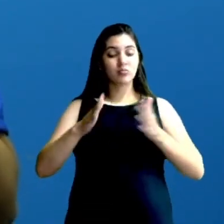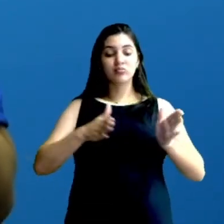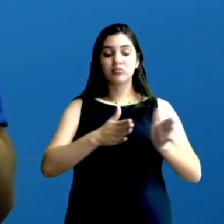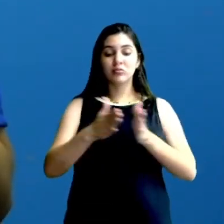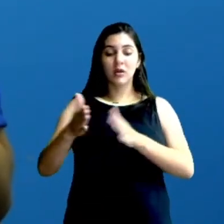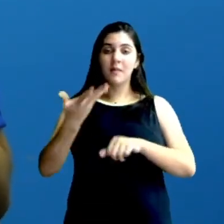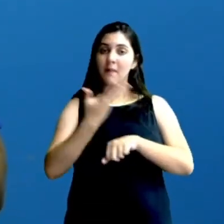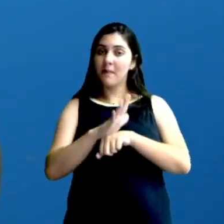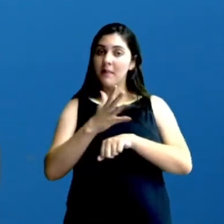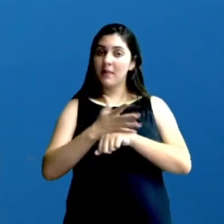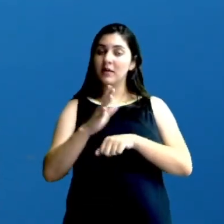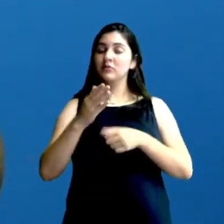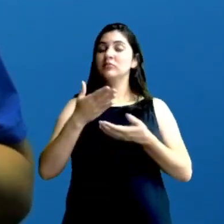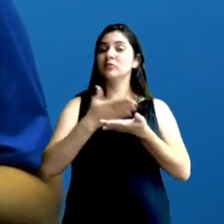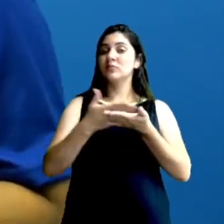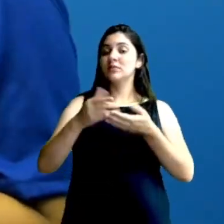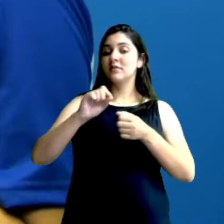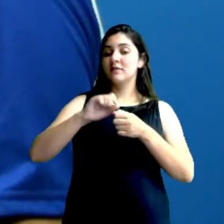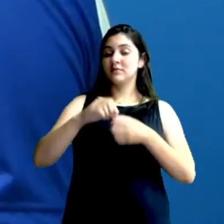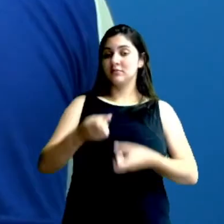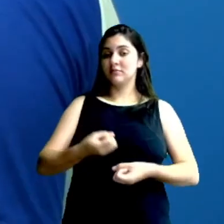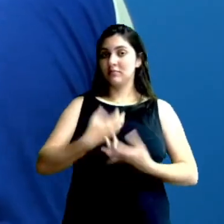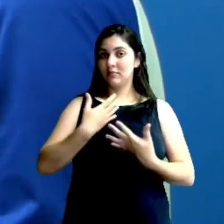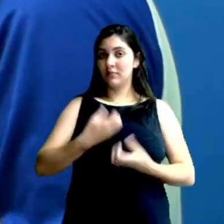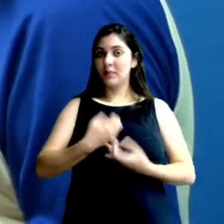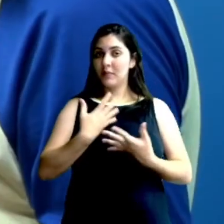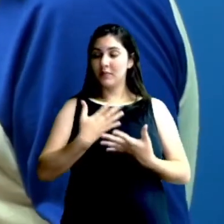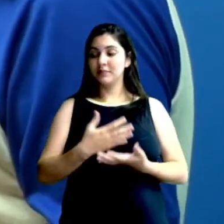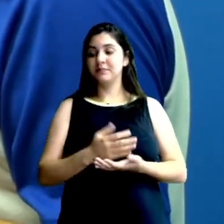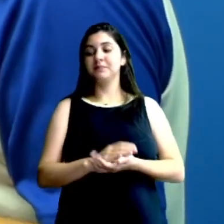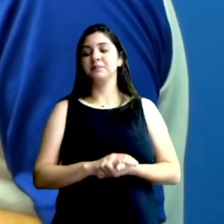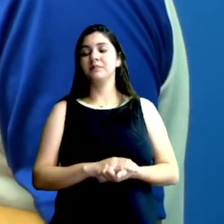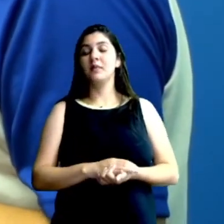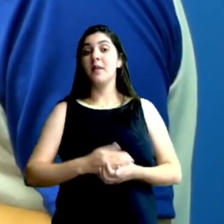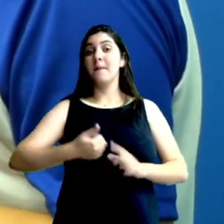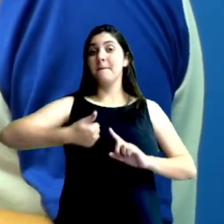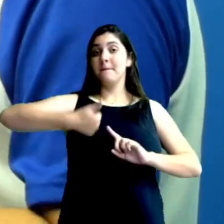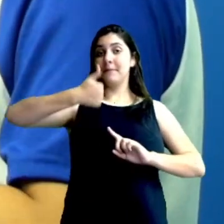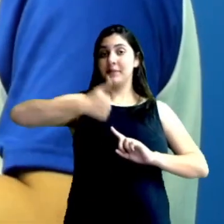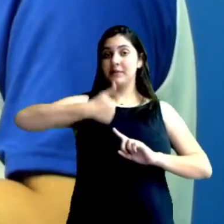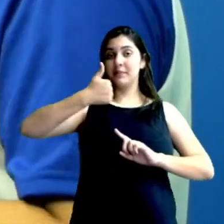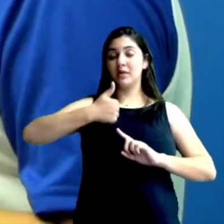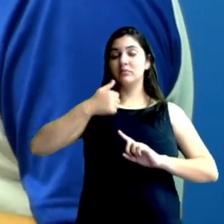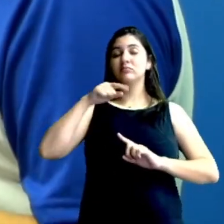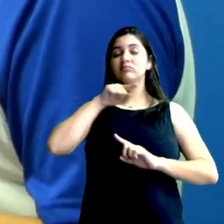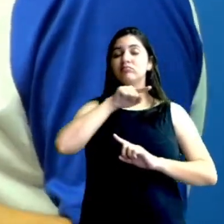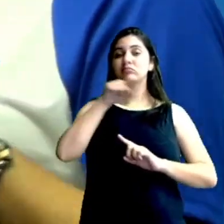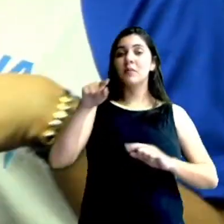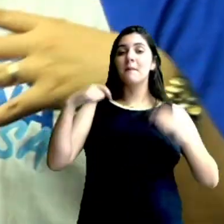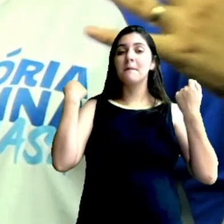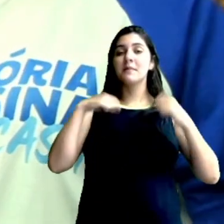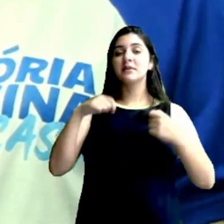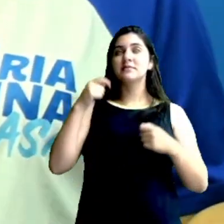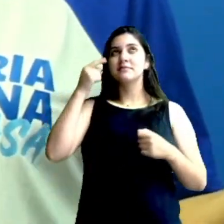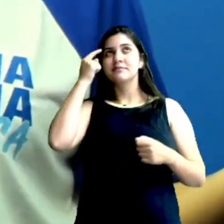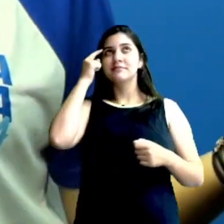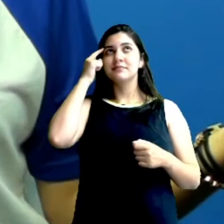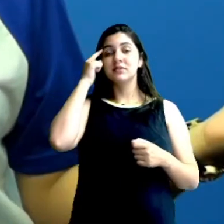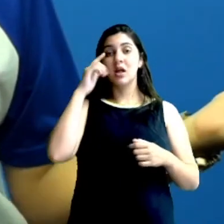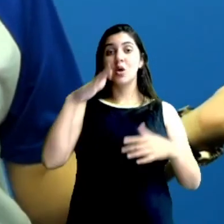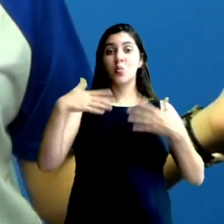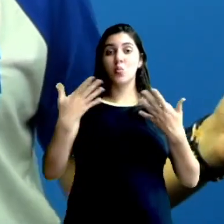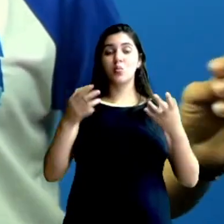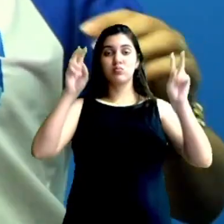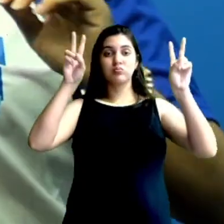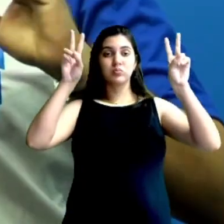caminhos práticos para gente começar a fazer o poesia o primeiro você tem que decidir né decida